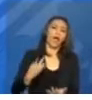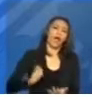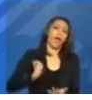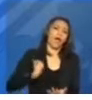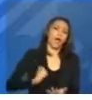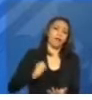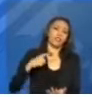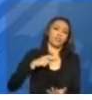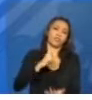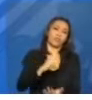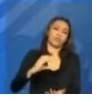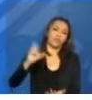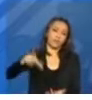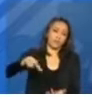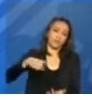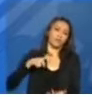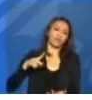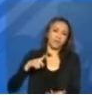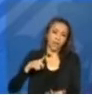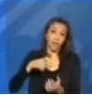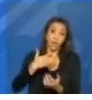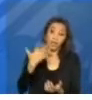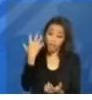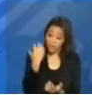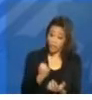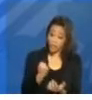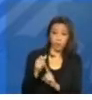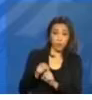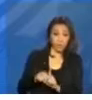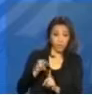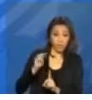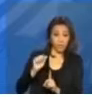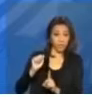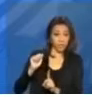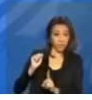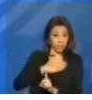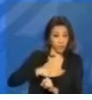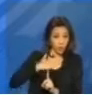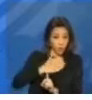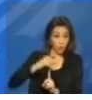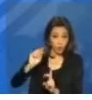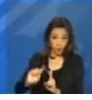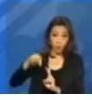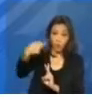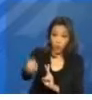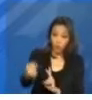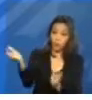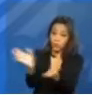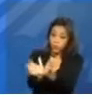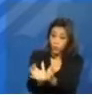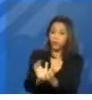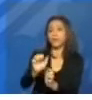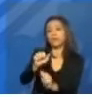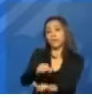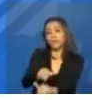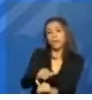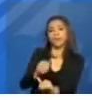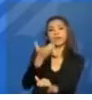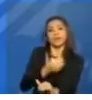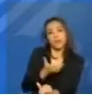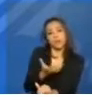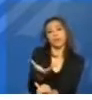que receberam em agosto. Os demais 45 milhões receberam basicamente de setembro a dezembro. Então,